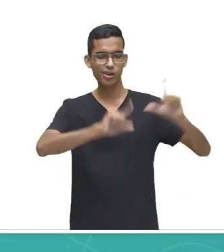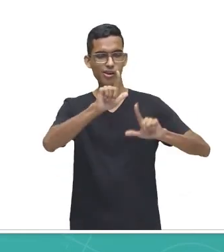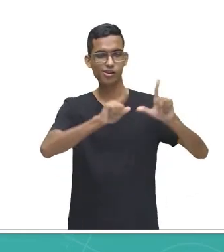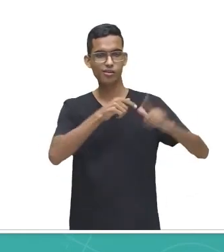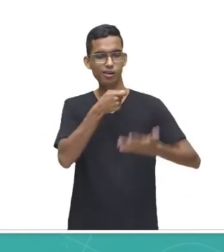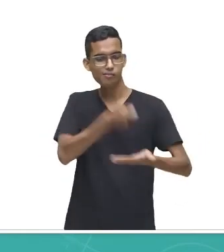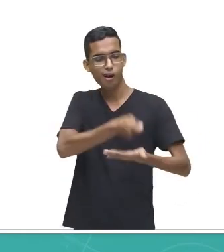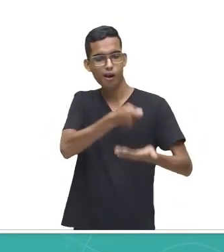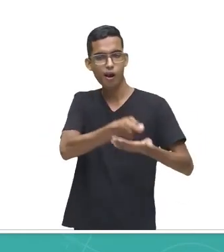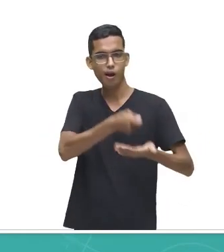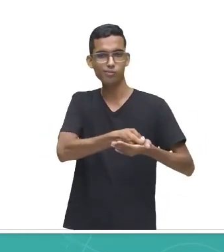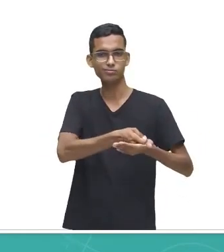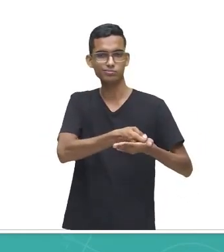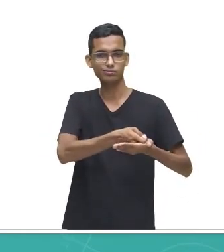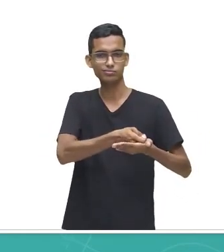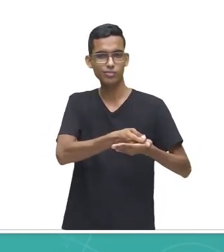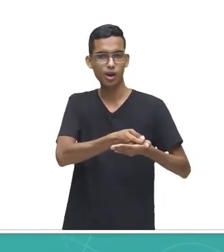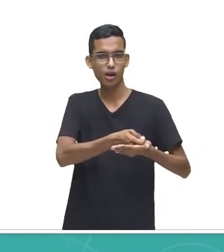mais importante?